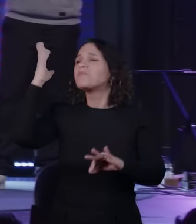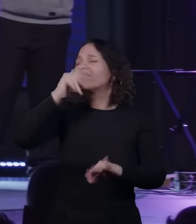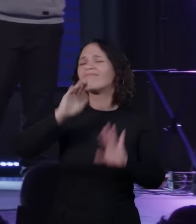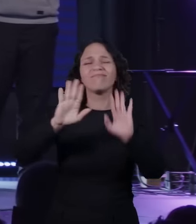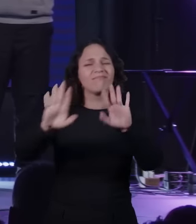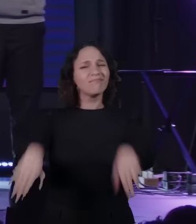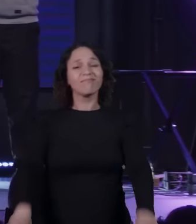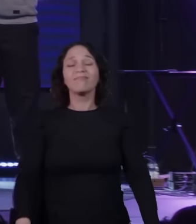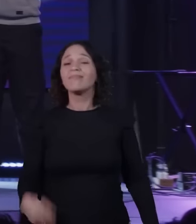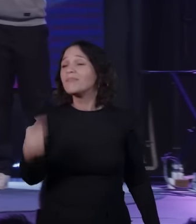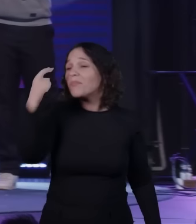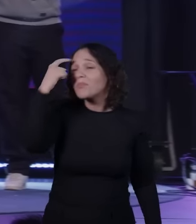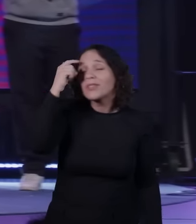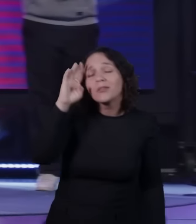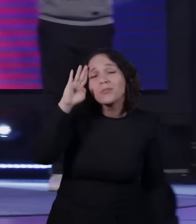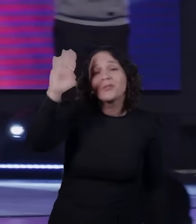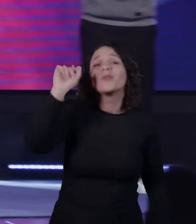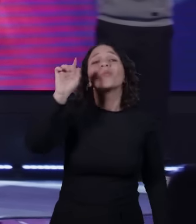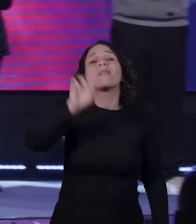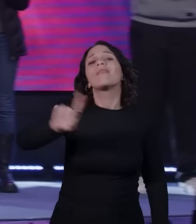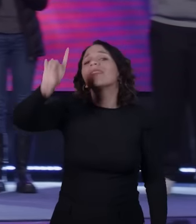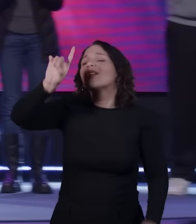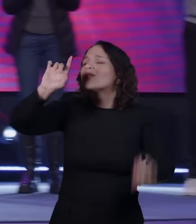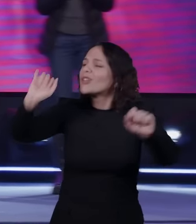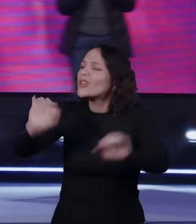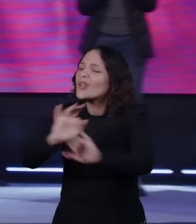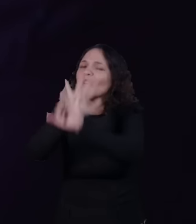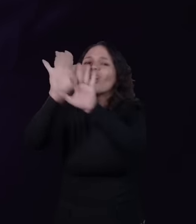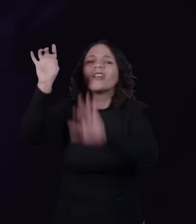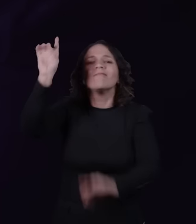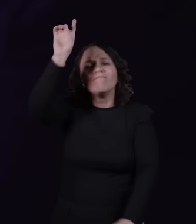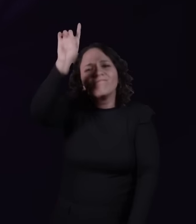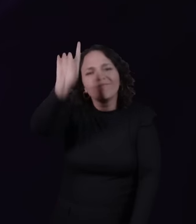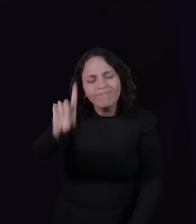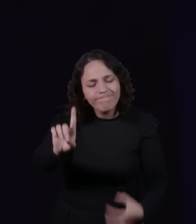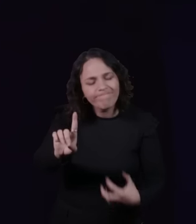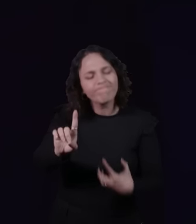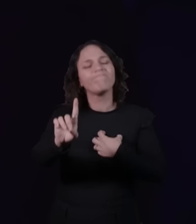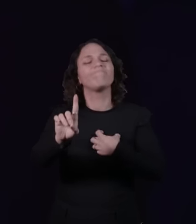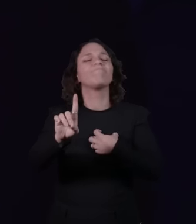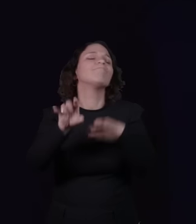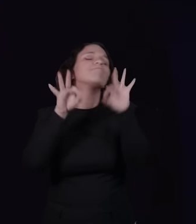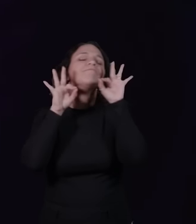uma igreja que se importa com a glória, com a presença do Senhor.